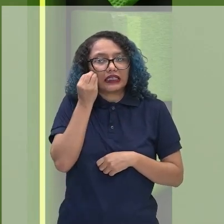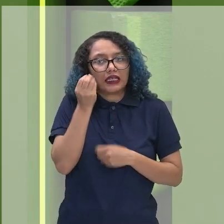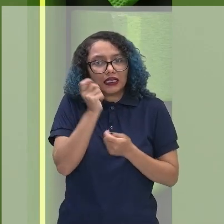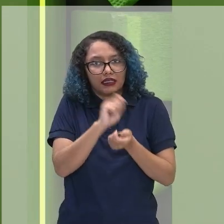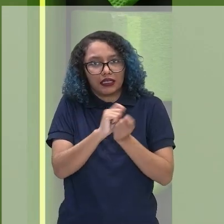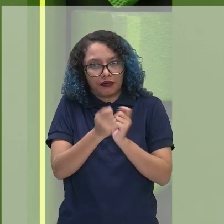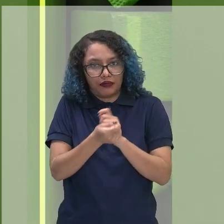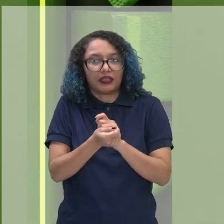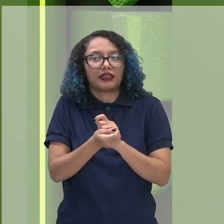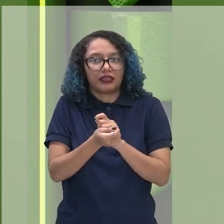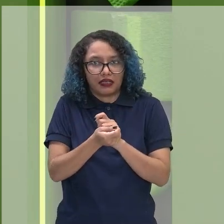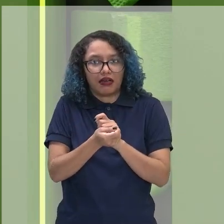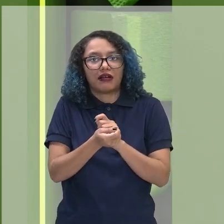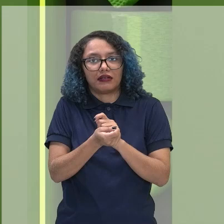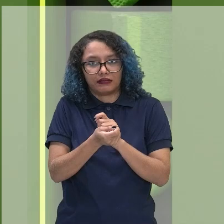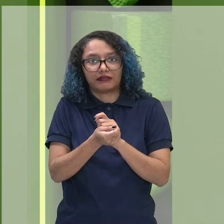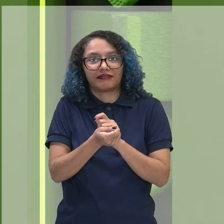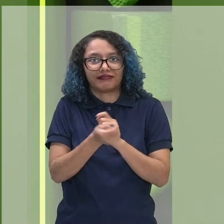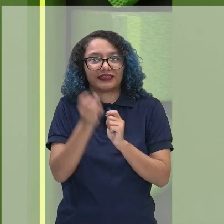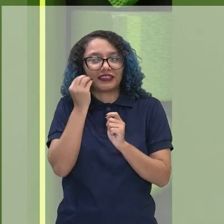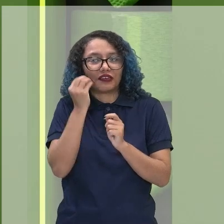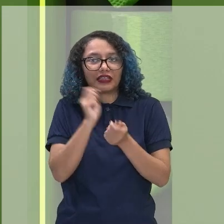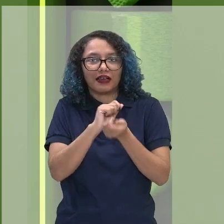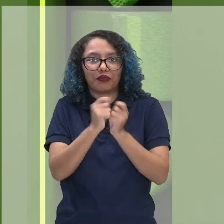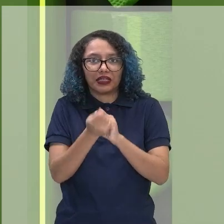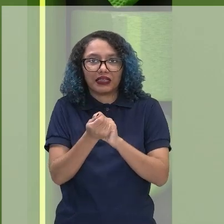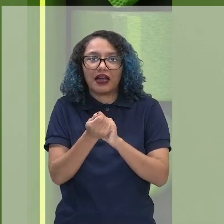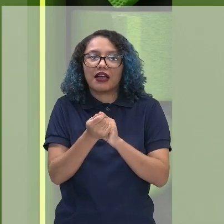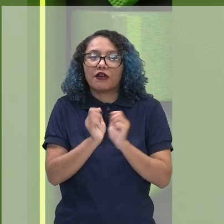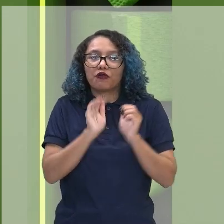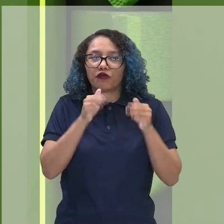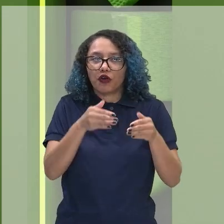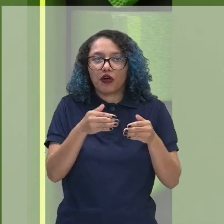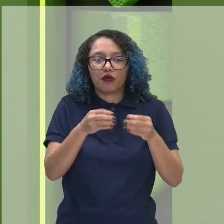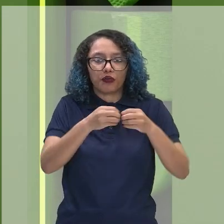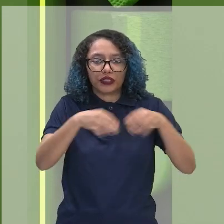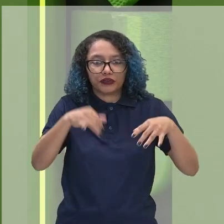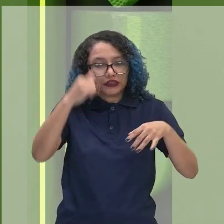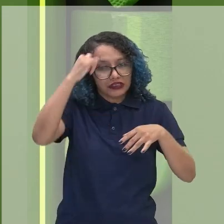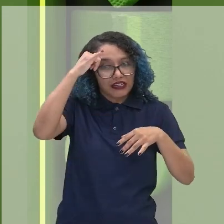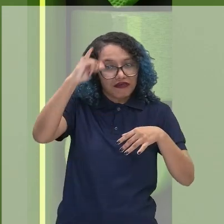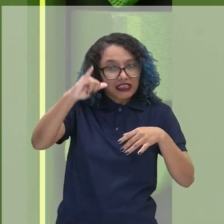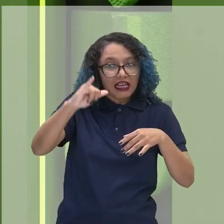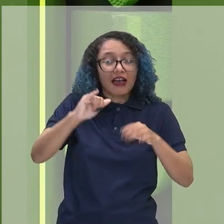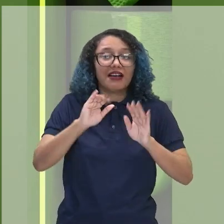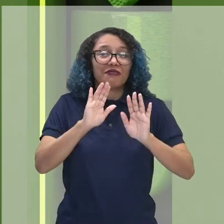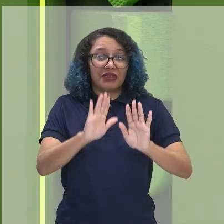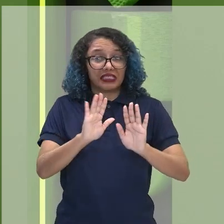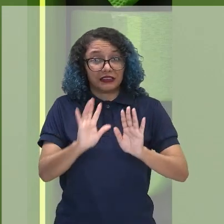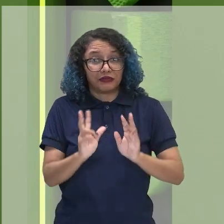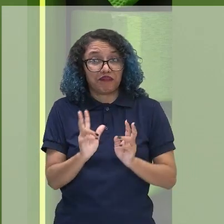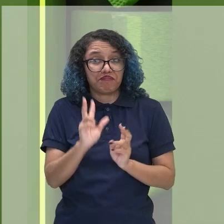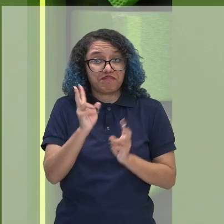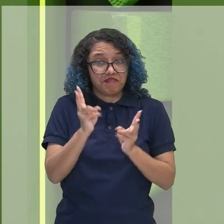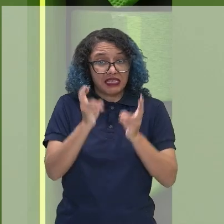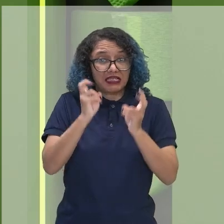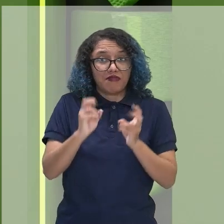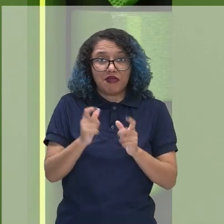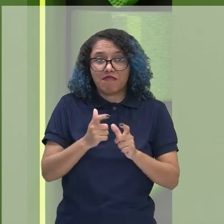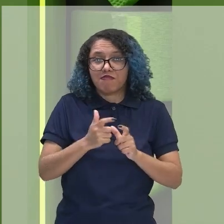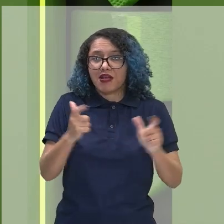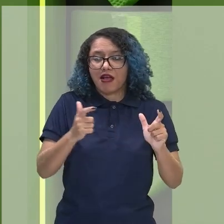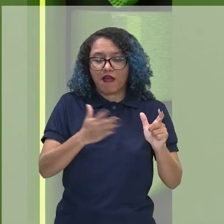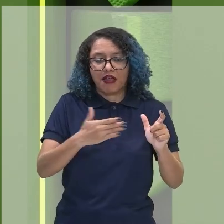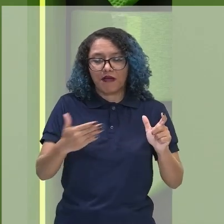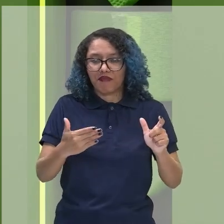essa questão da piracema, ainda assim, né, a gente percebe que a maioria desses peixes não consegue